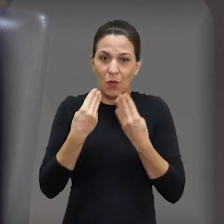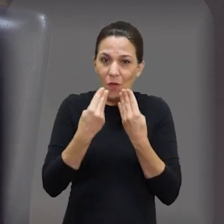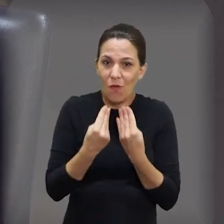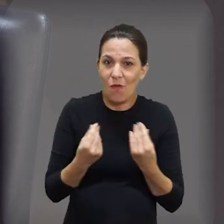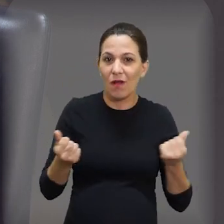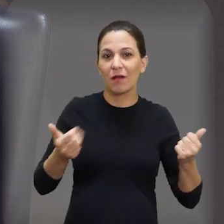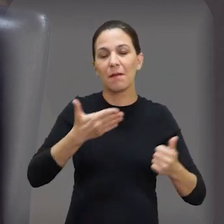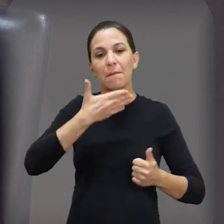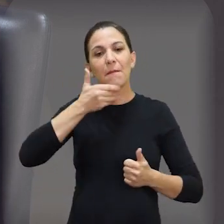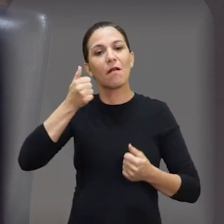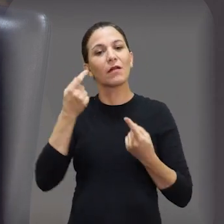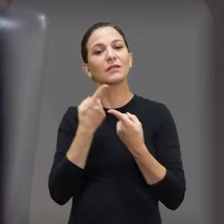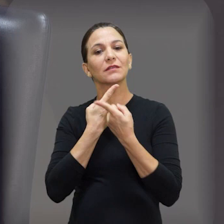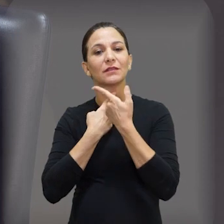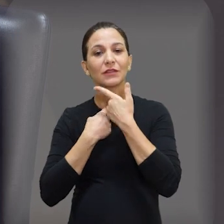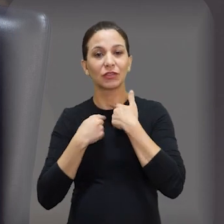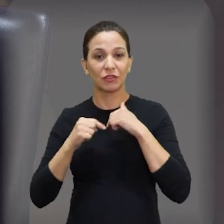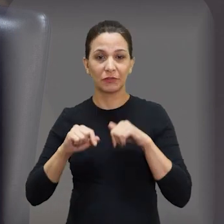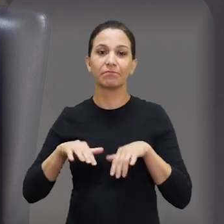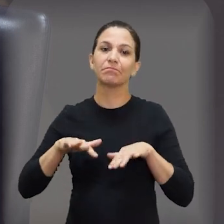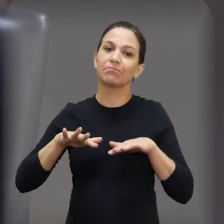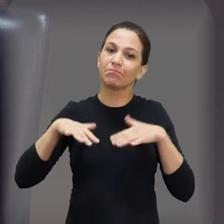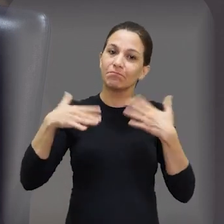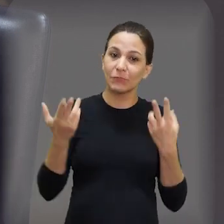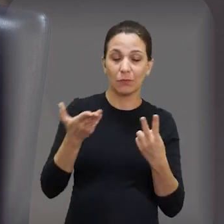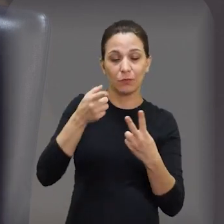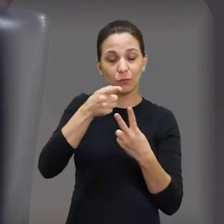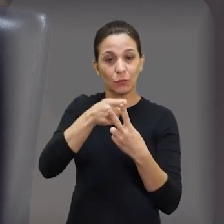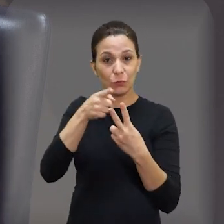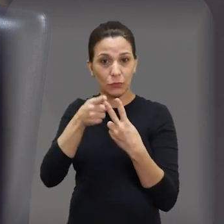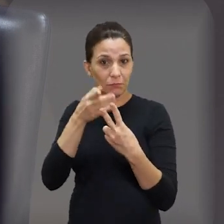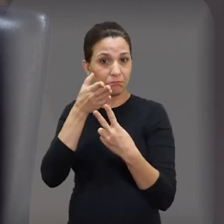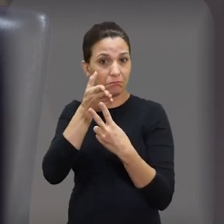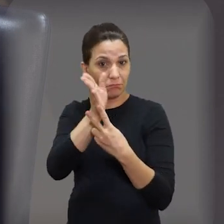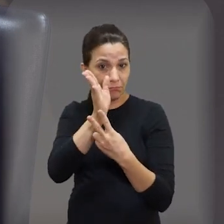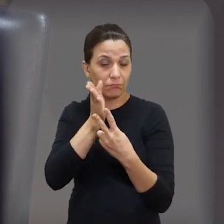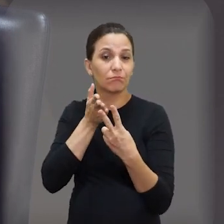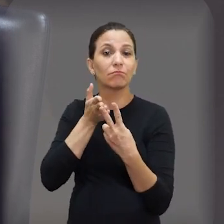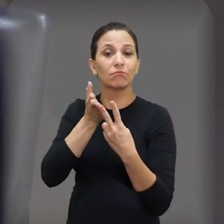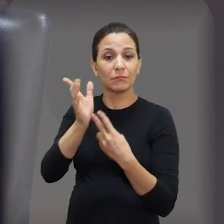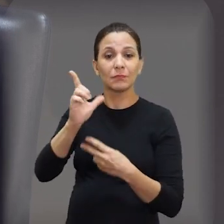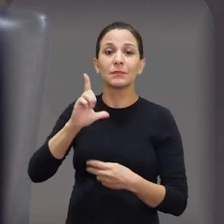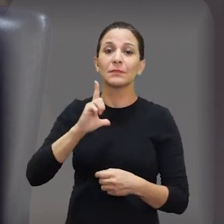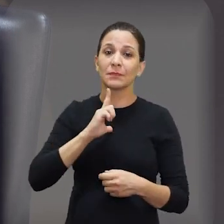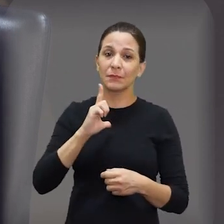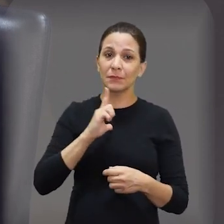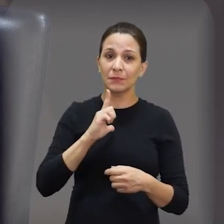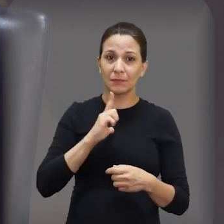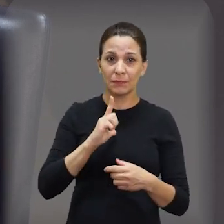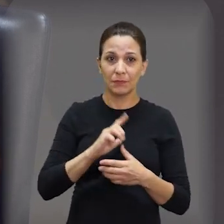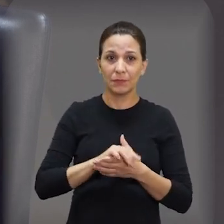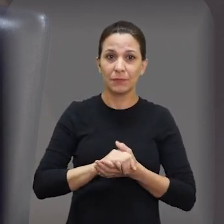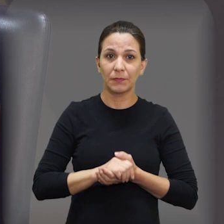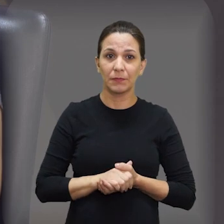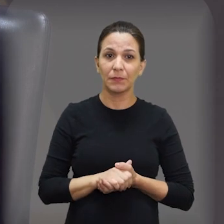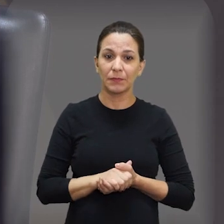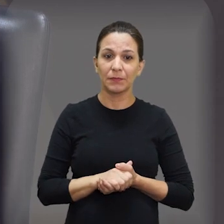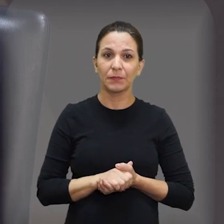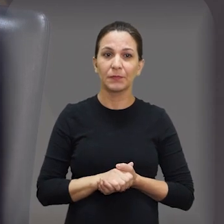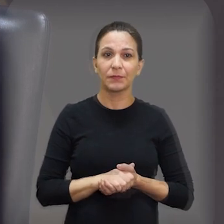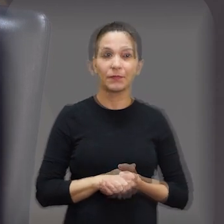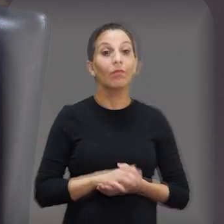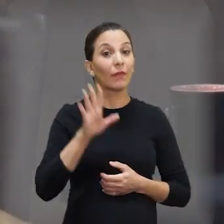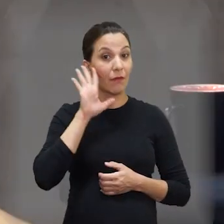pela qualidade de vida, melhora de atividades físicas, né? E é isso, assim, a gente tem os dois casos,